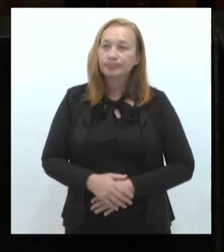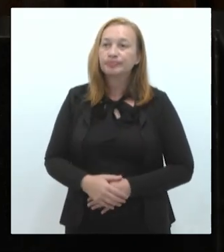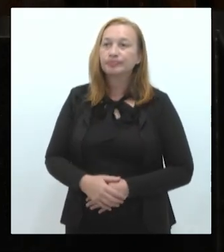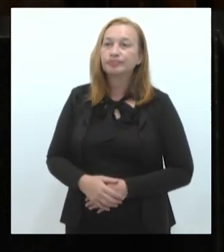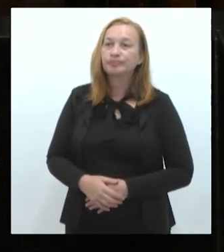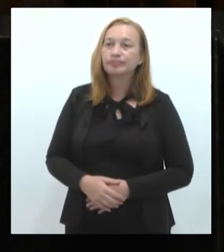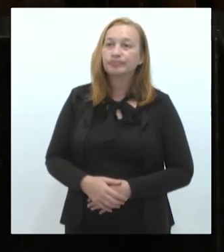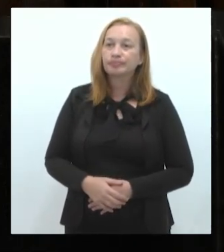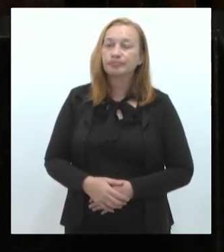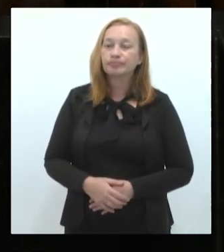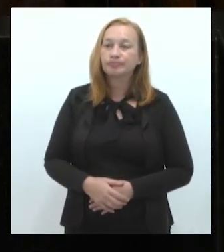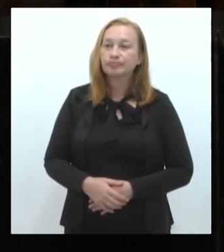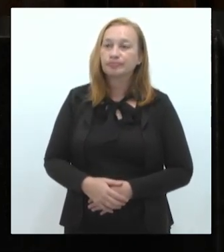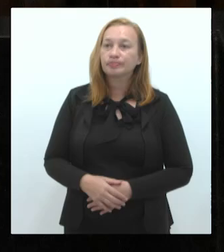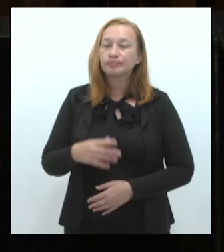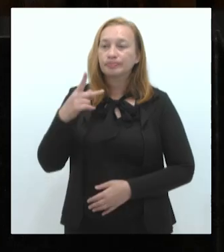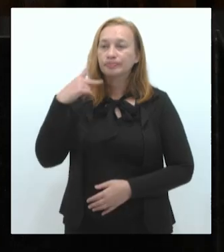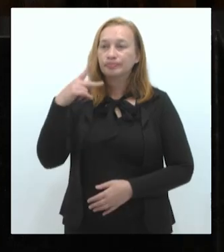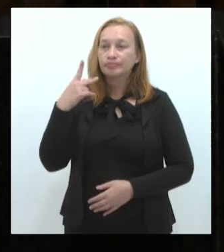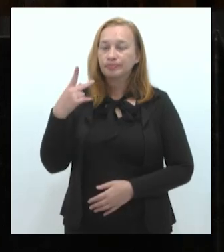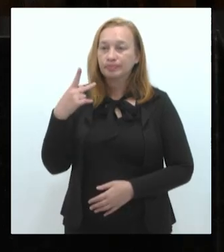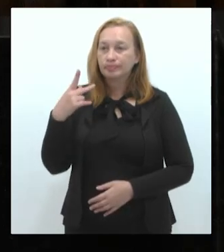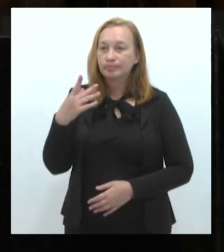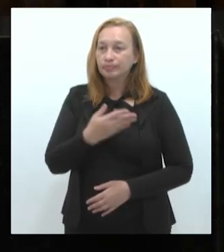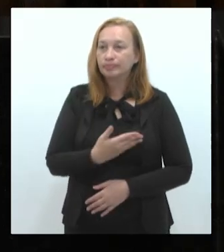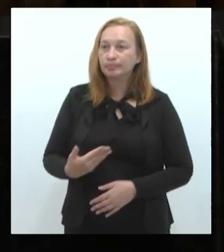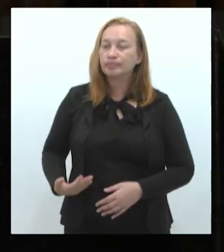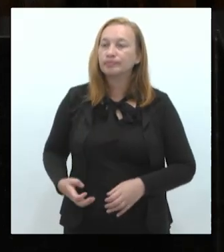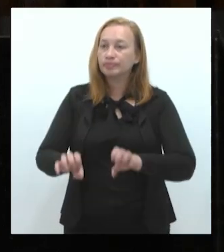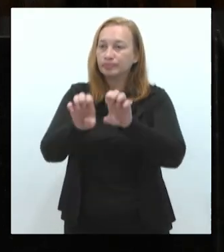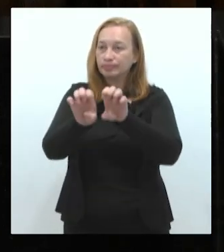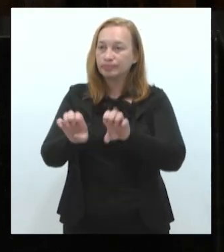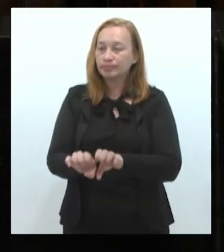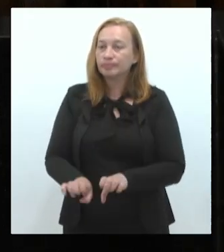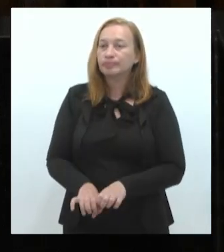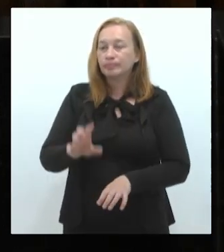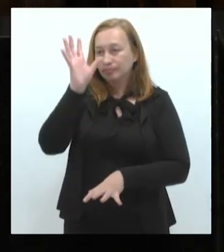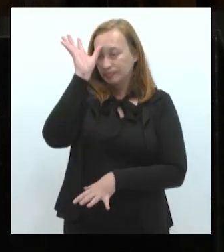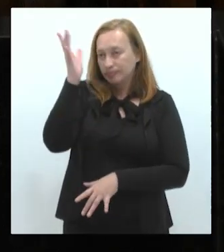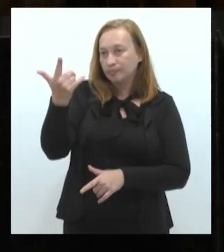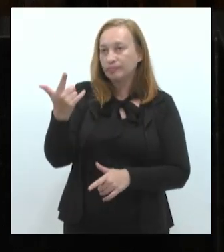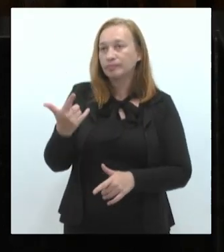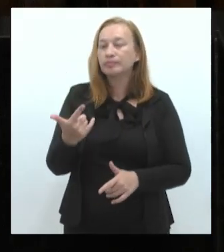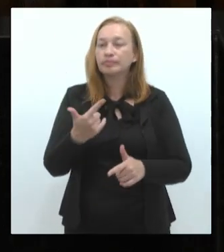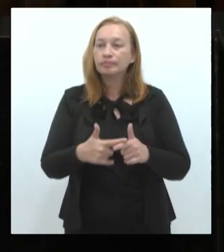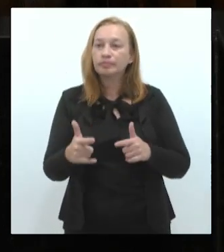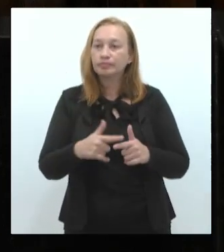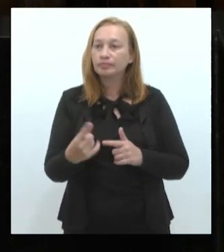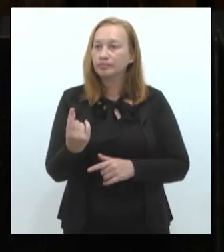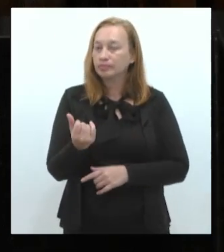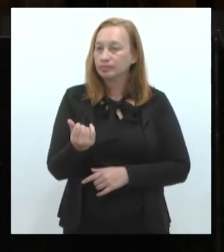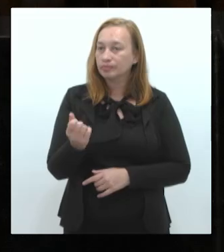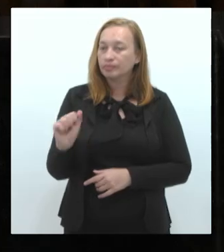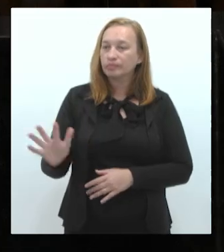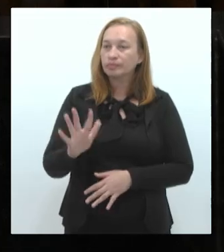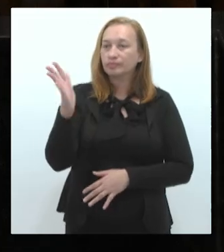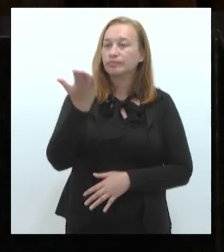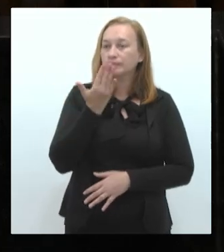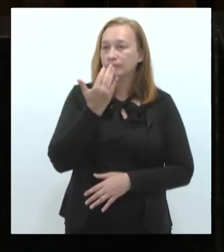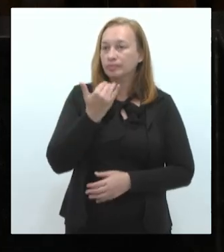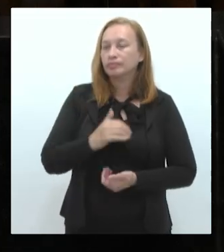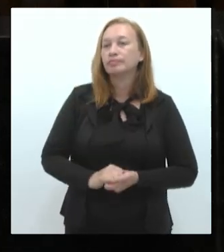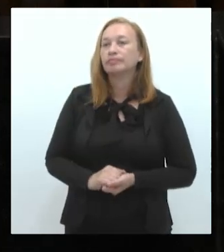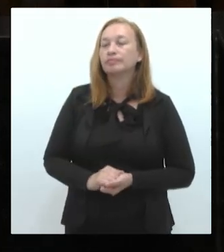políticas estruturantes para resolver esse tema da alta do preço dos alimentos no nosso país.